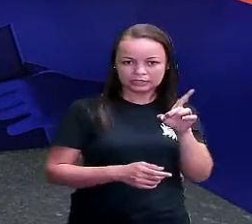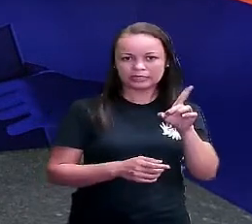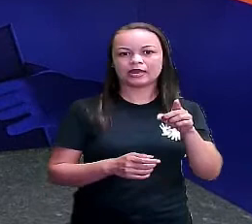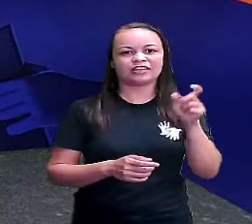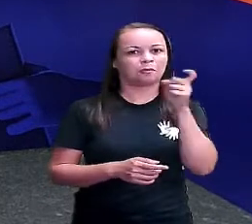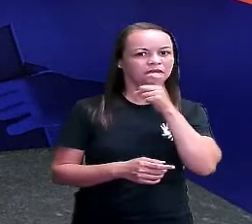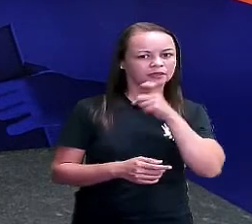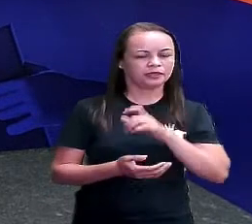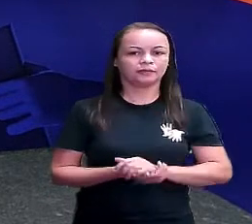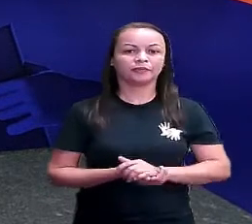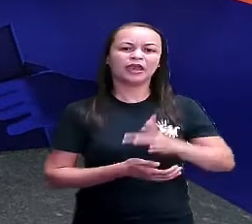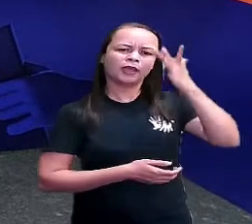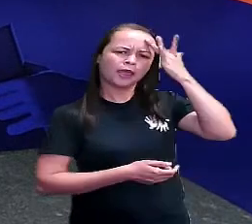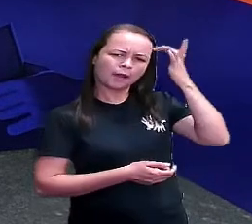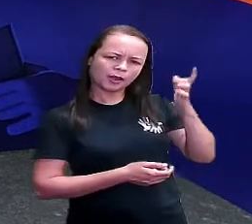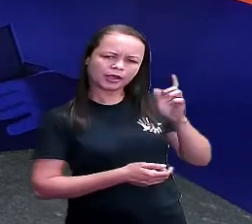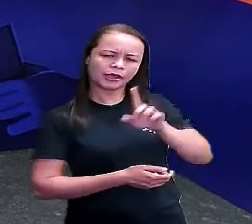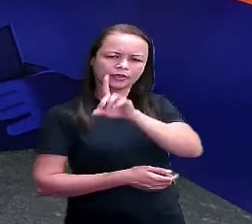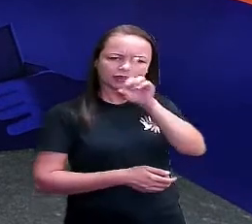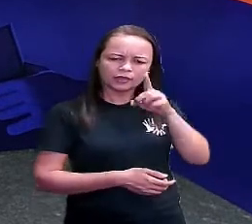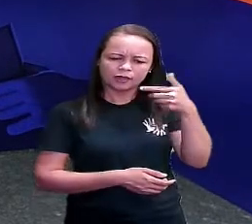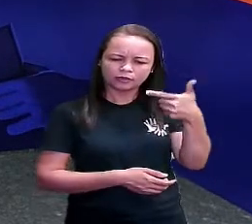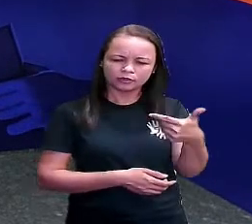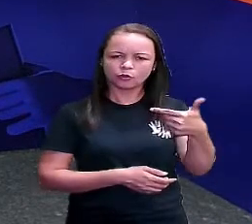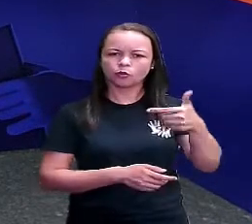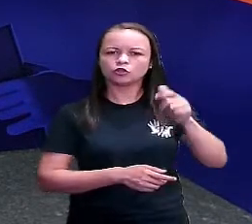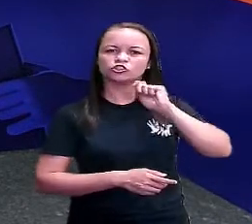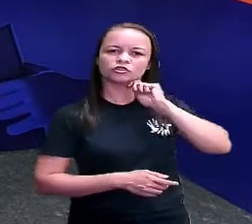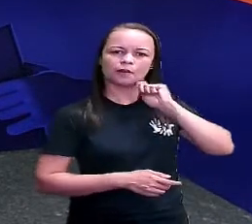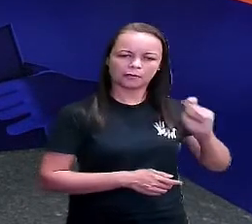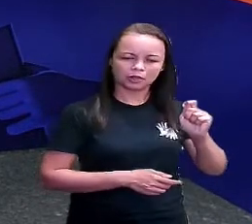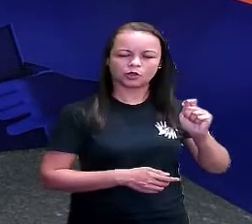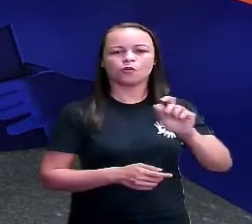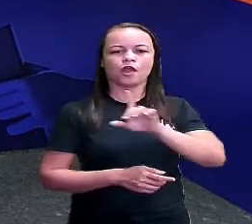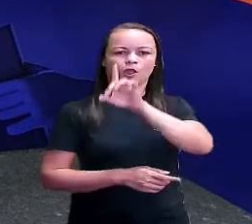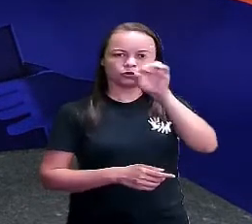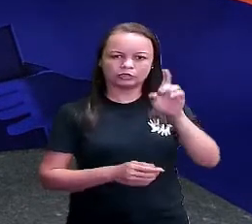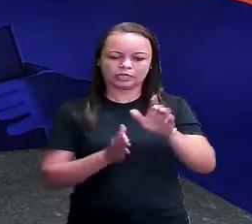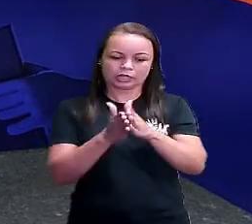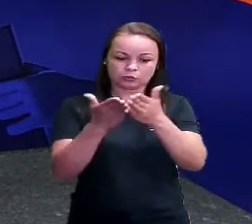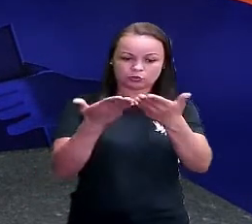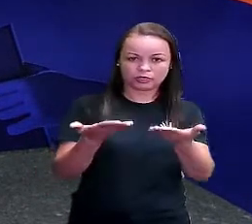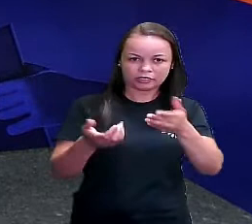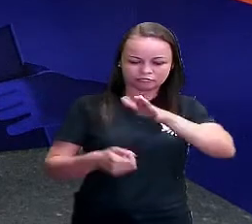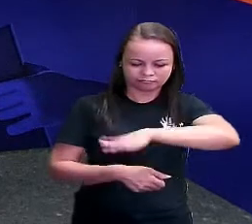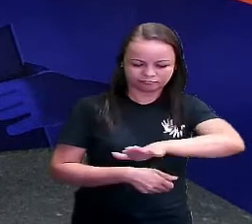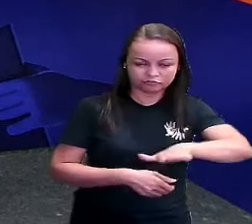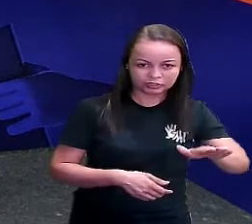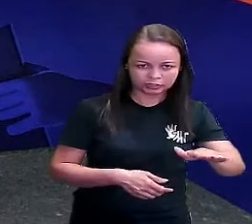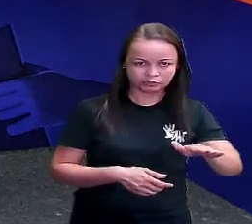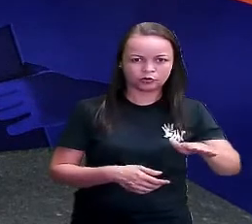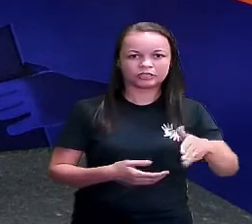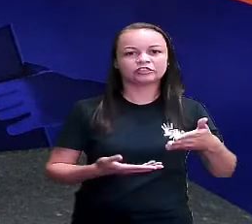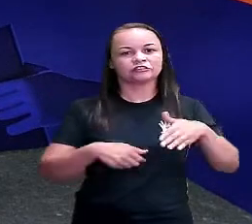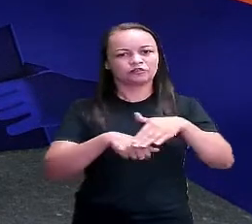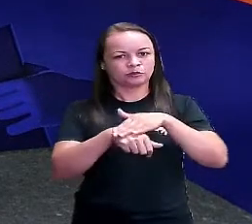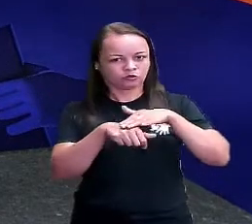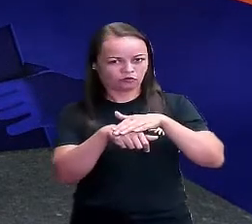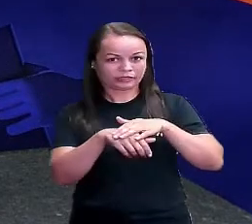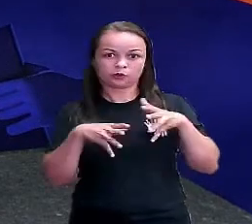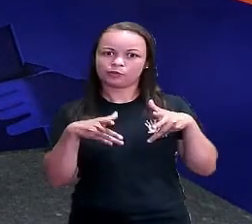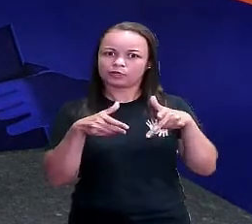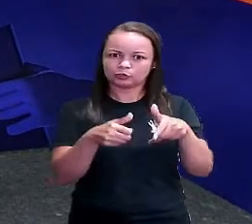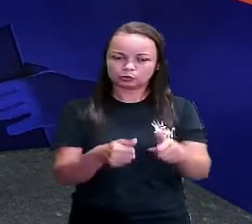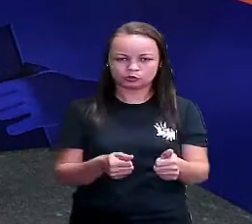Dia Internacional do Livro Infantil. E a gente vai conversar sobre tudo isso, tá bom? Vocês estão ansiosos? Porque